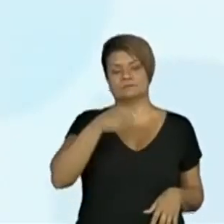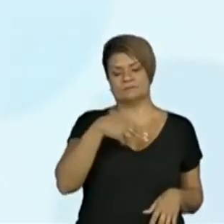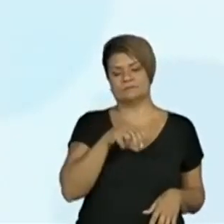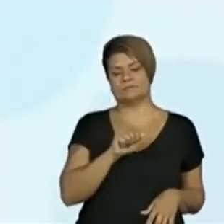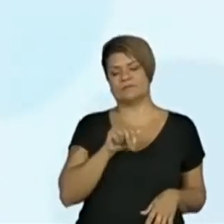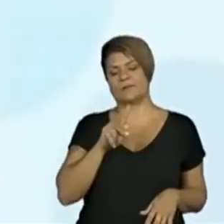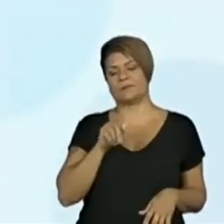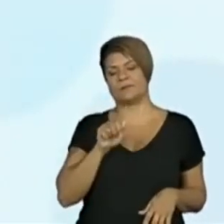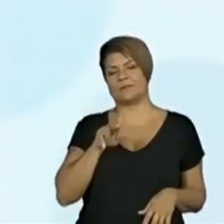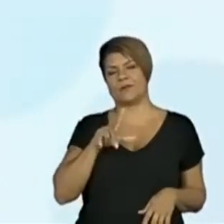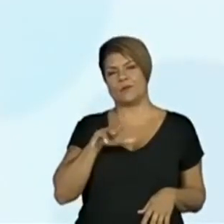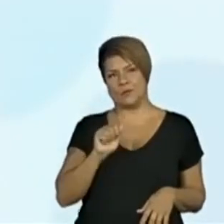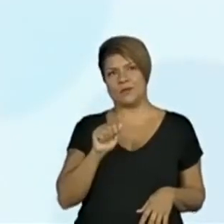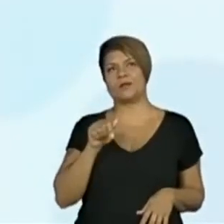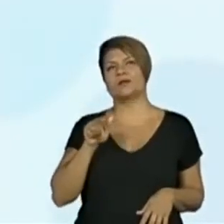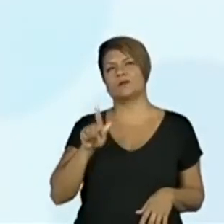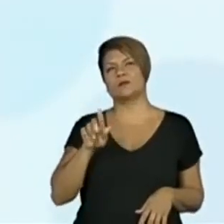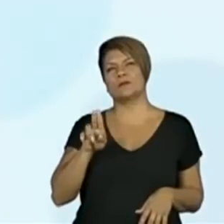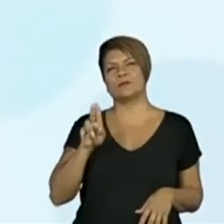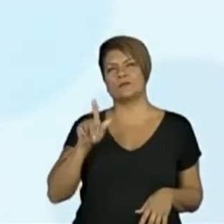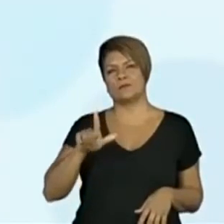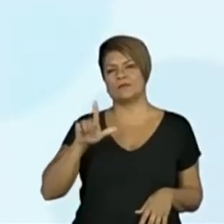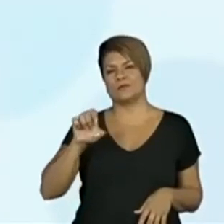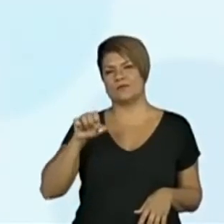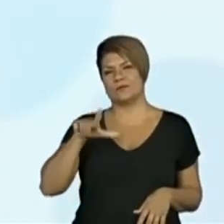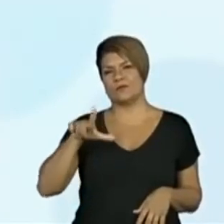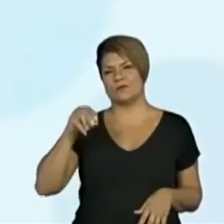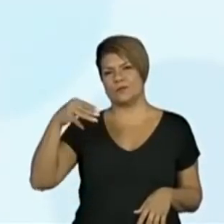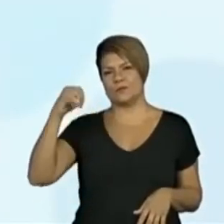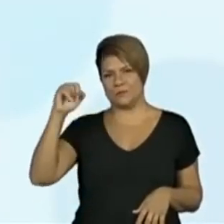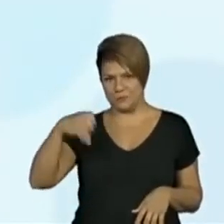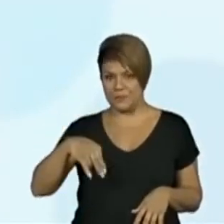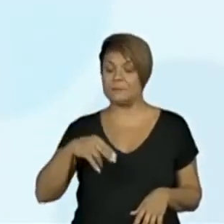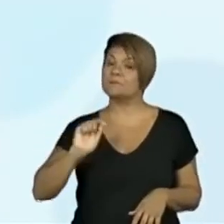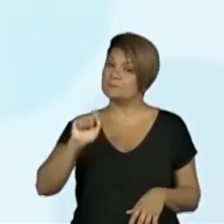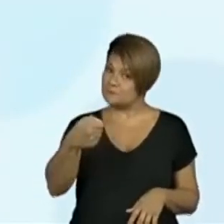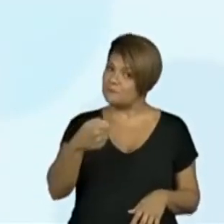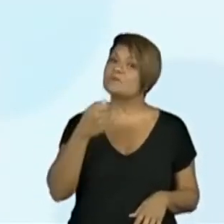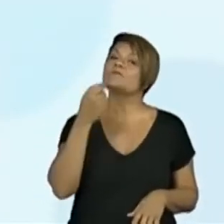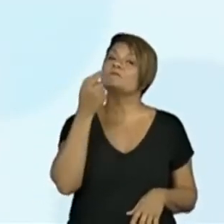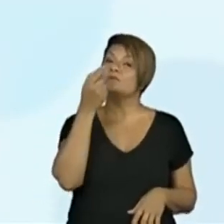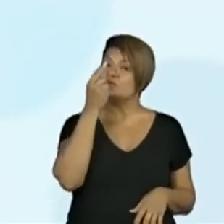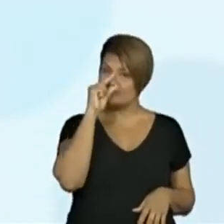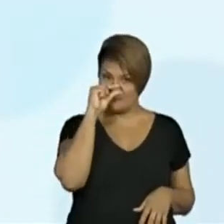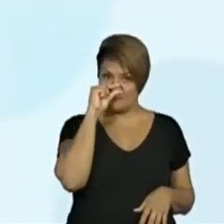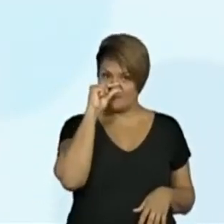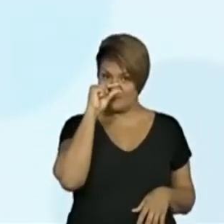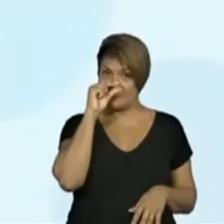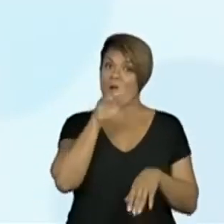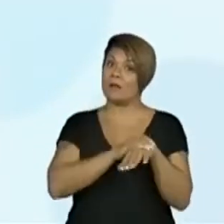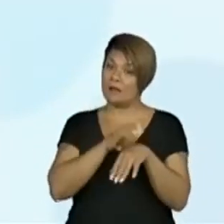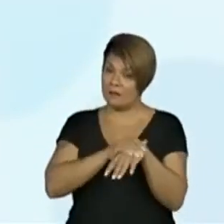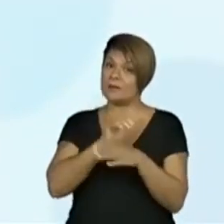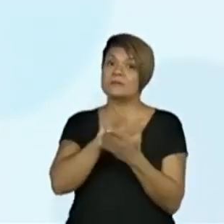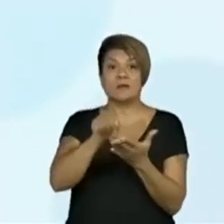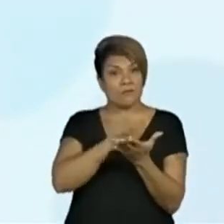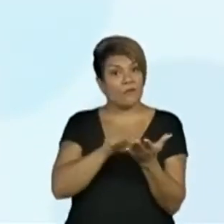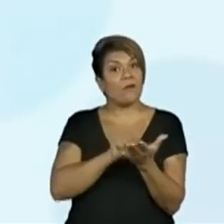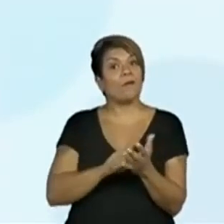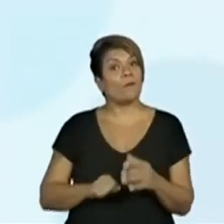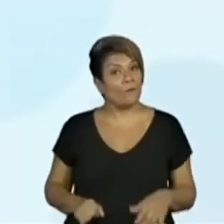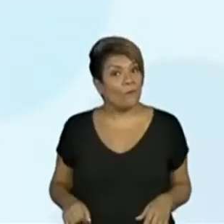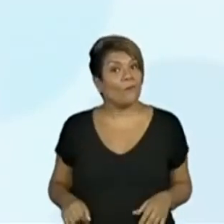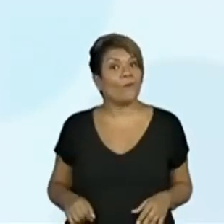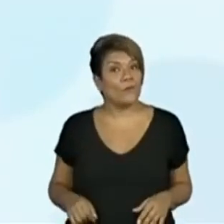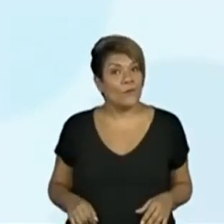Ana Paula Gugelmin. Olha, é um livro, né? Produzido pela professora Ana Paula Gugelmin.